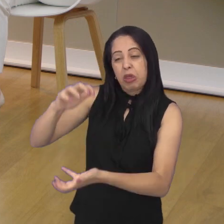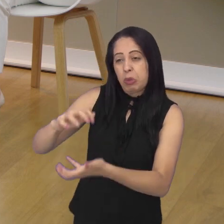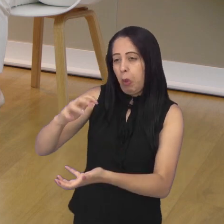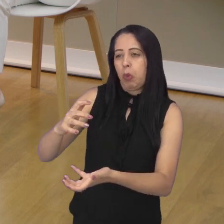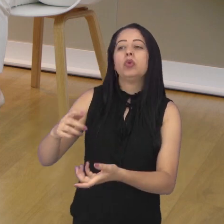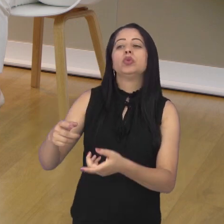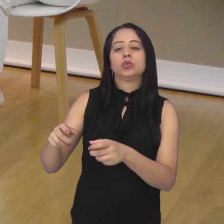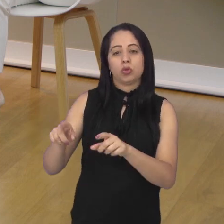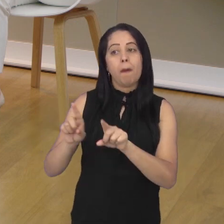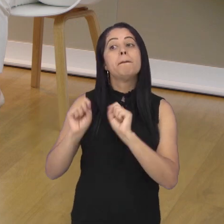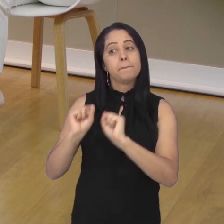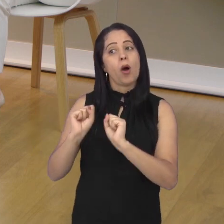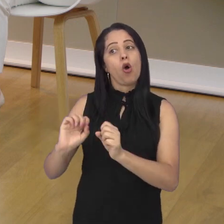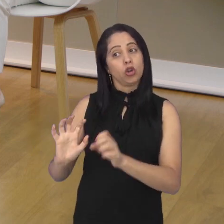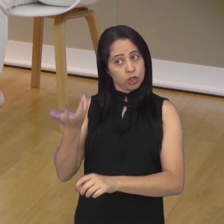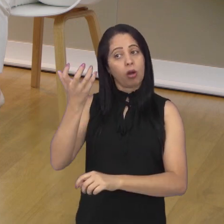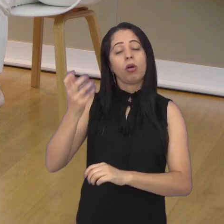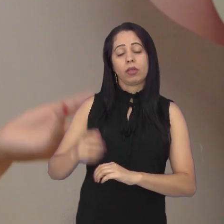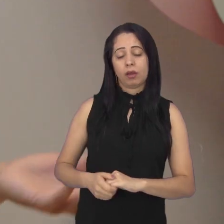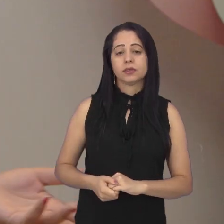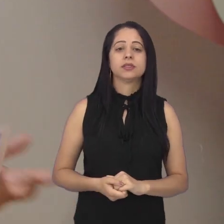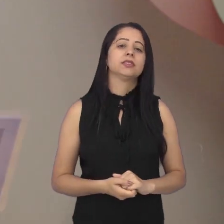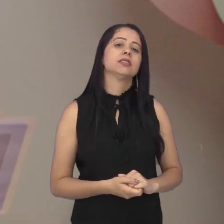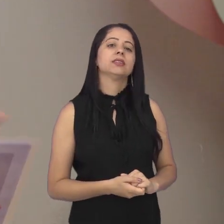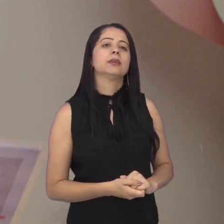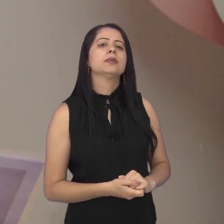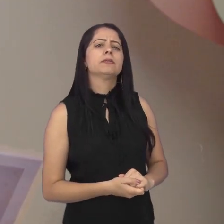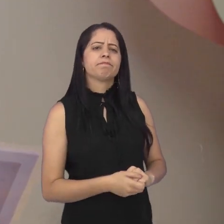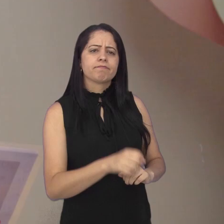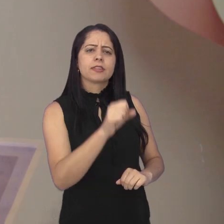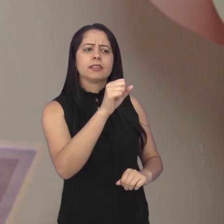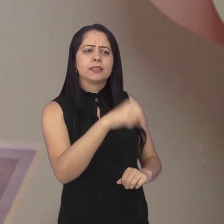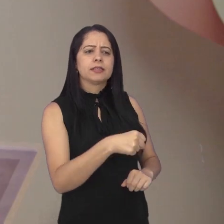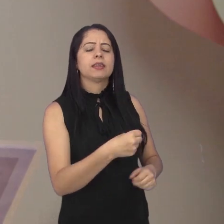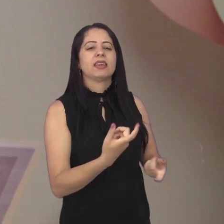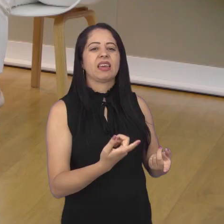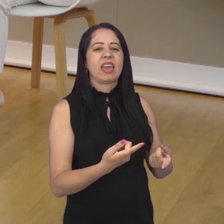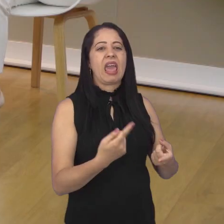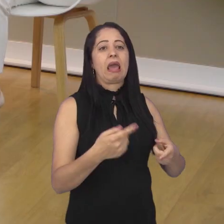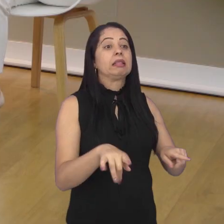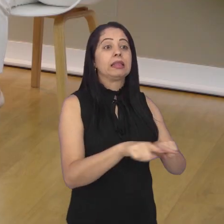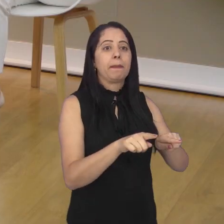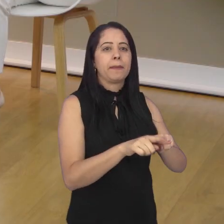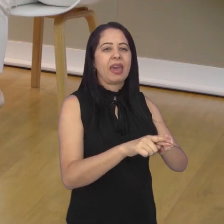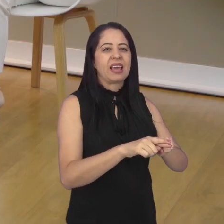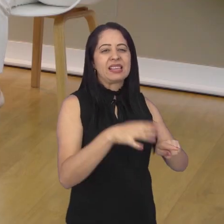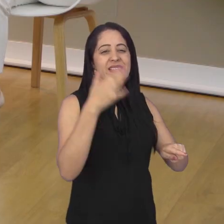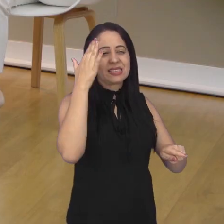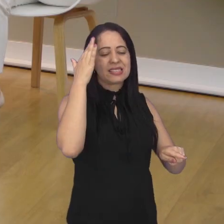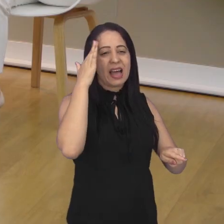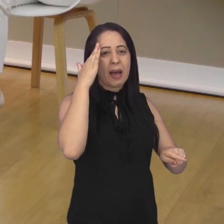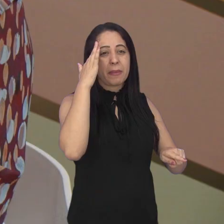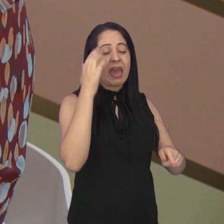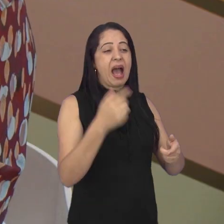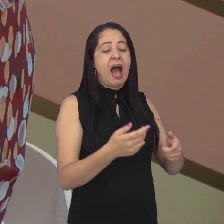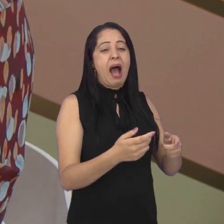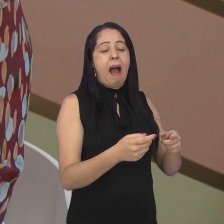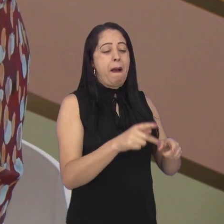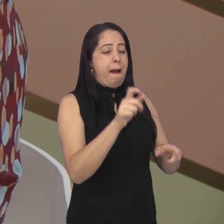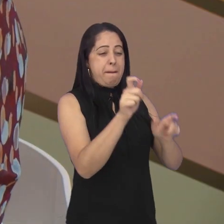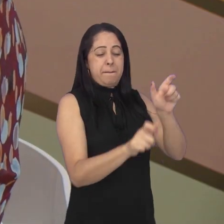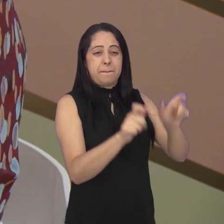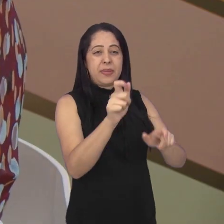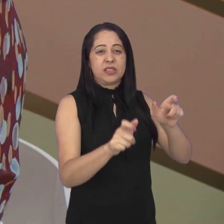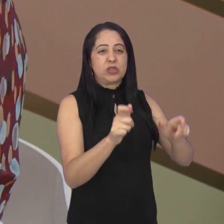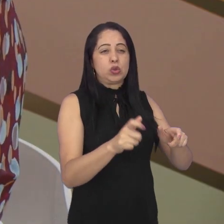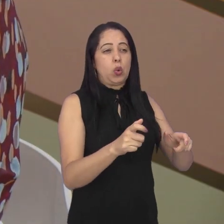assim, poxa, essa alergia começou agora, sei lá, eu estou com 40, com 50 anos, também acontece? Acontece. Então, assim, a gente sabe que depende muito